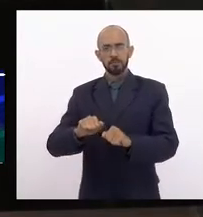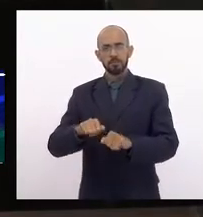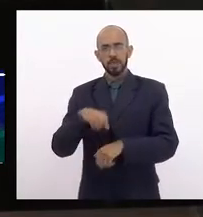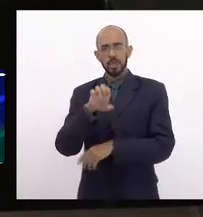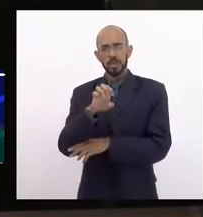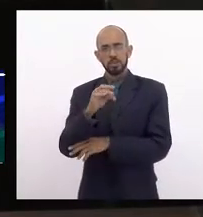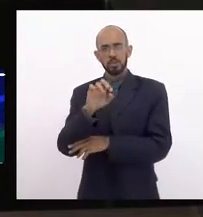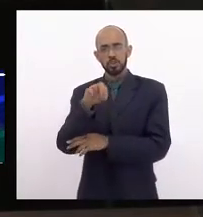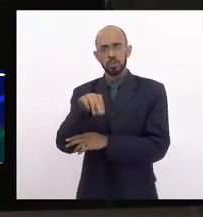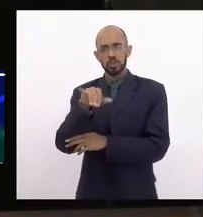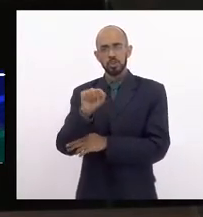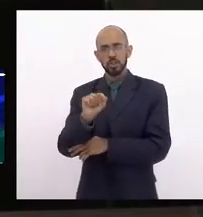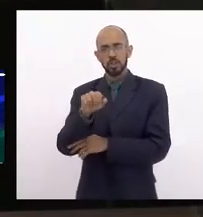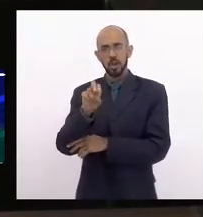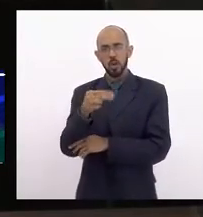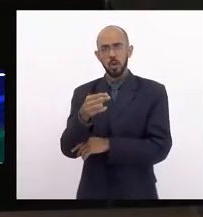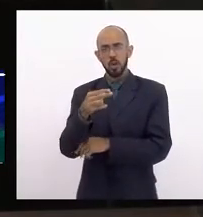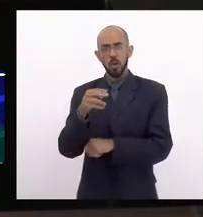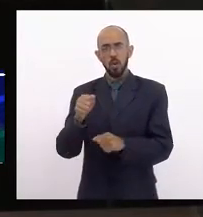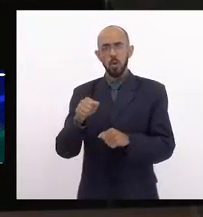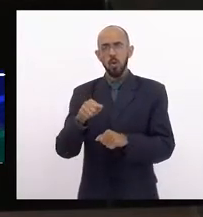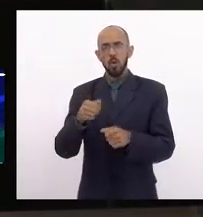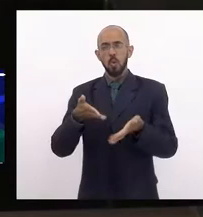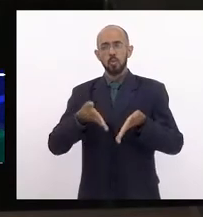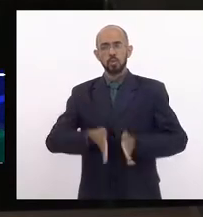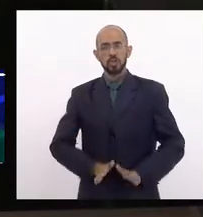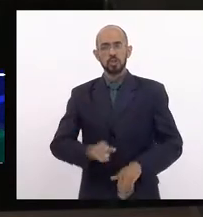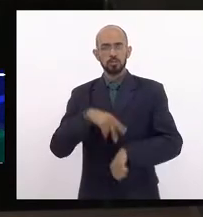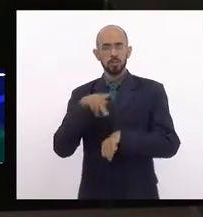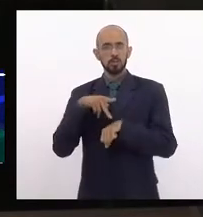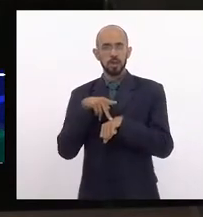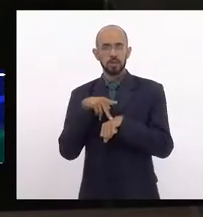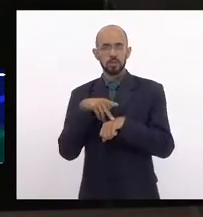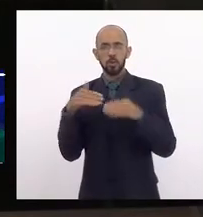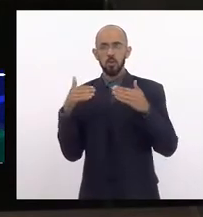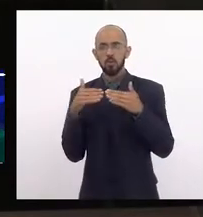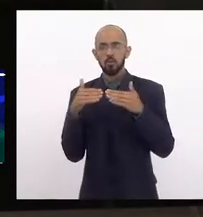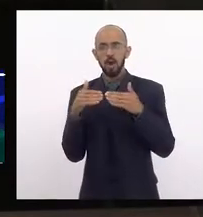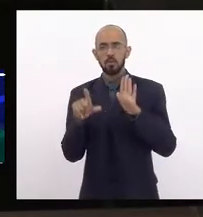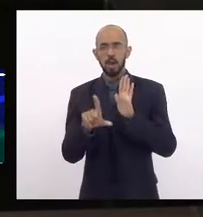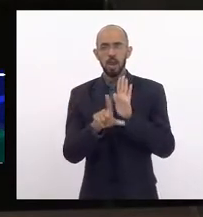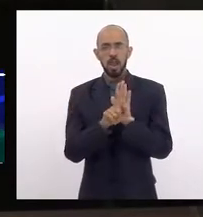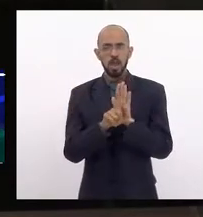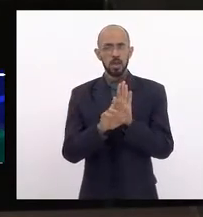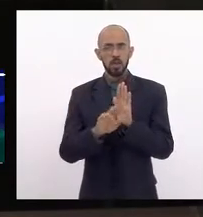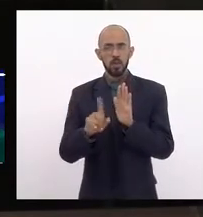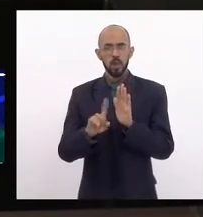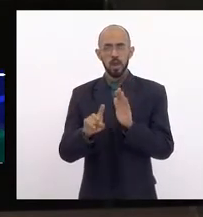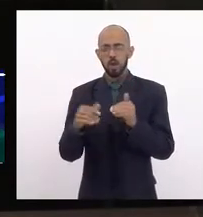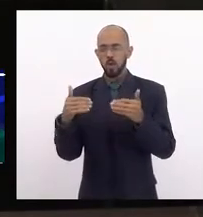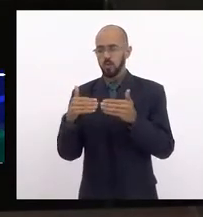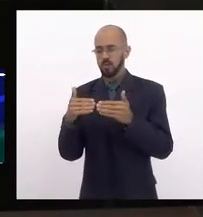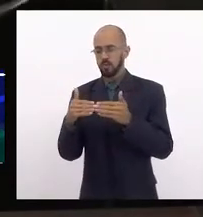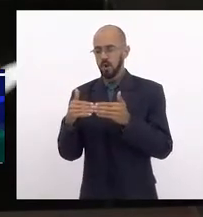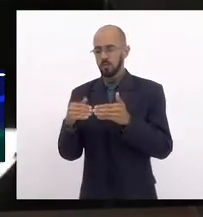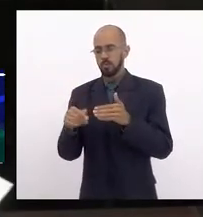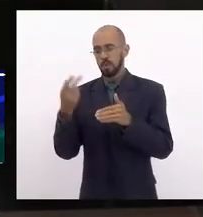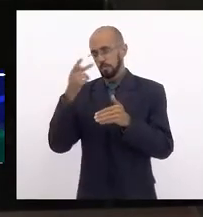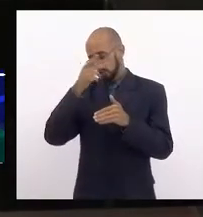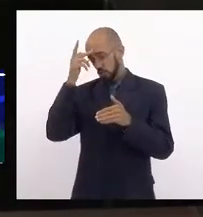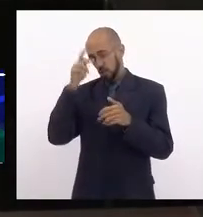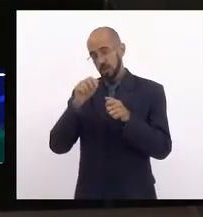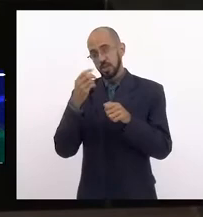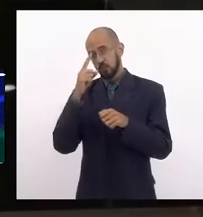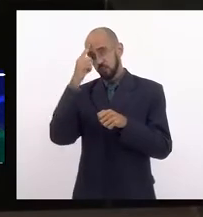Nacional serão punidos Conforme a lei não conforme alguém que julga e faz uma lei contrária